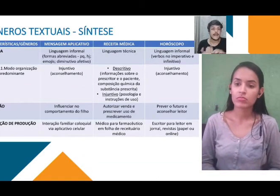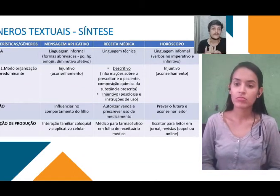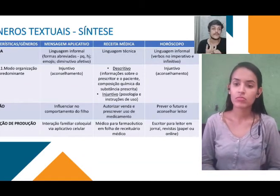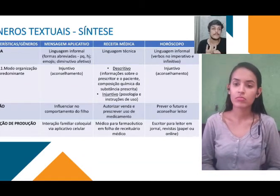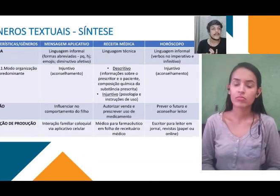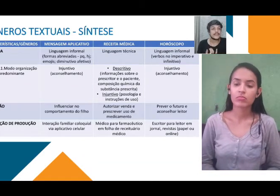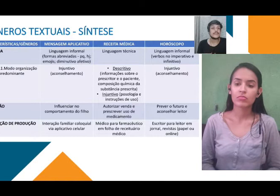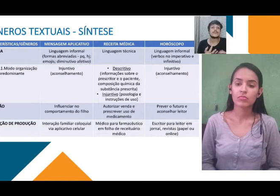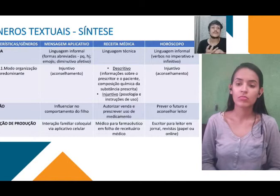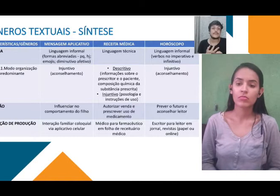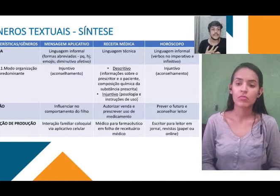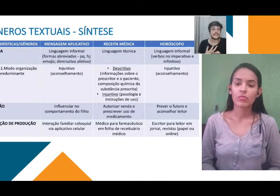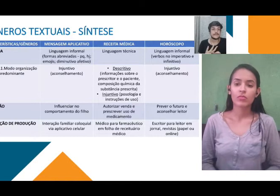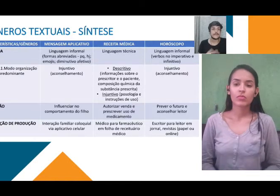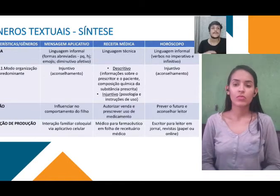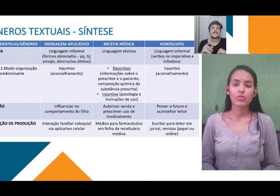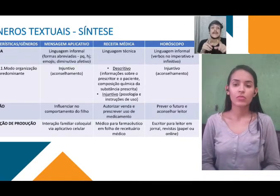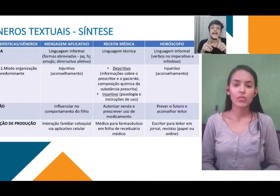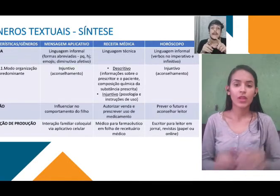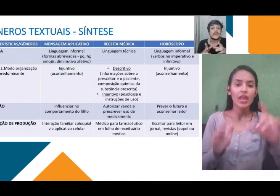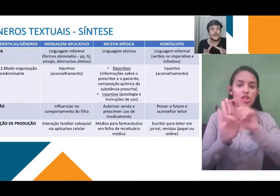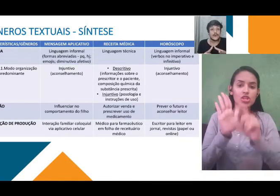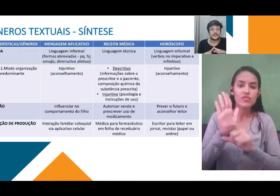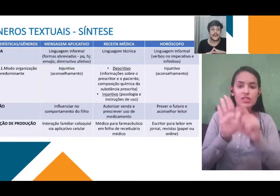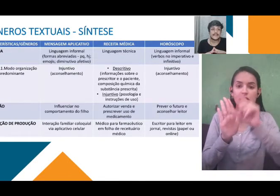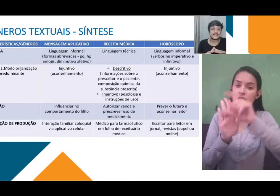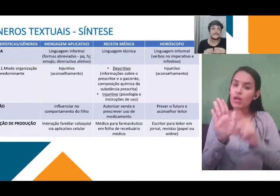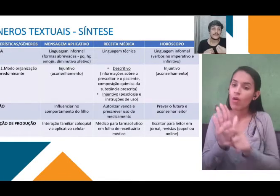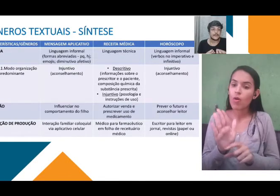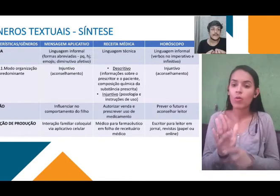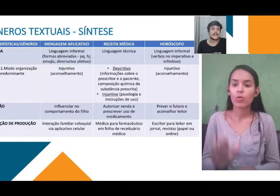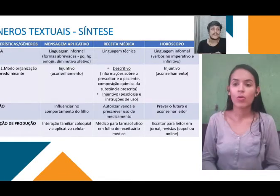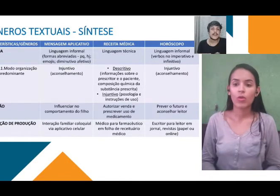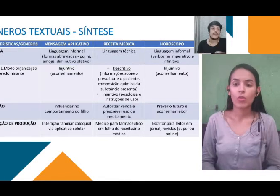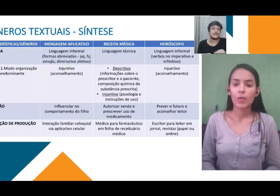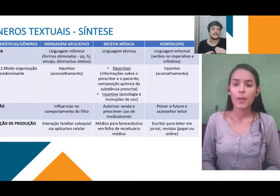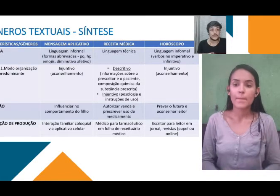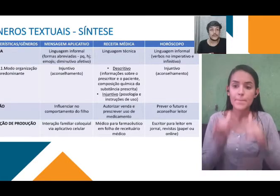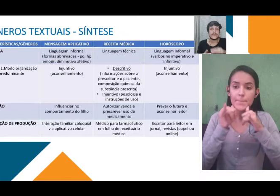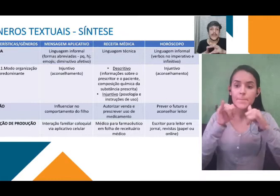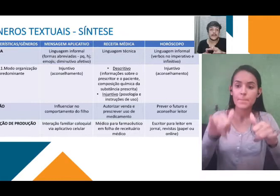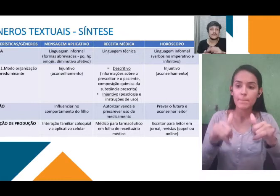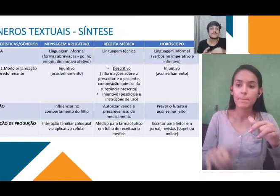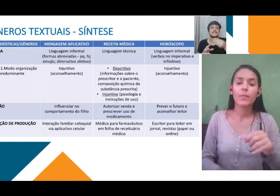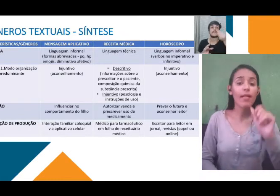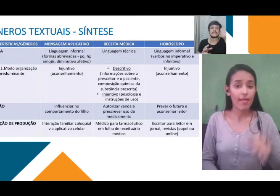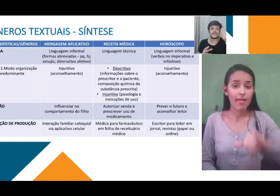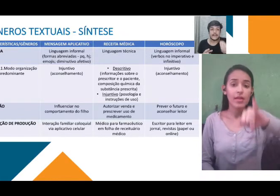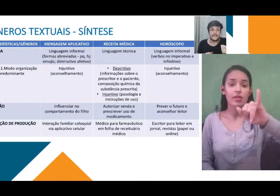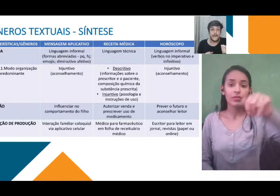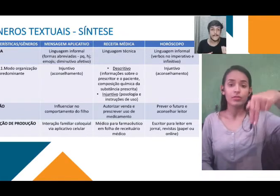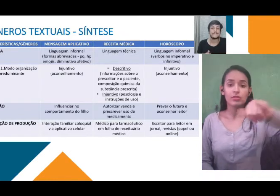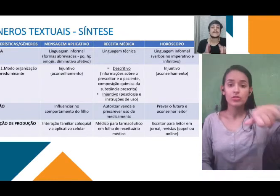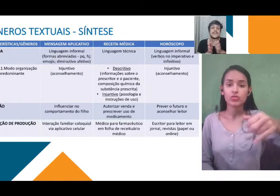com verbos no imperativo e no infinitivo. Quanto ao modo de organização predominante, né, 1.1, que é um dos aspectos